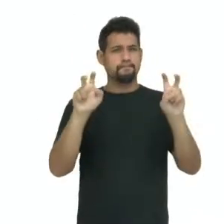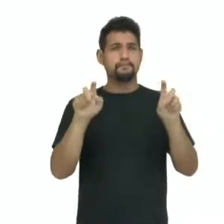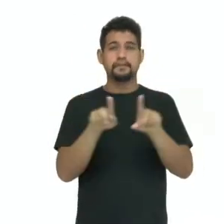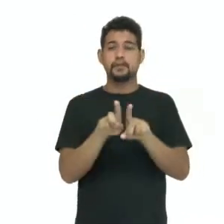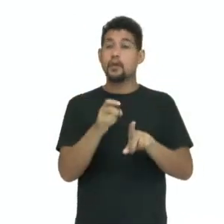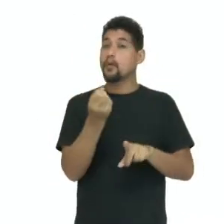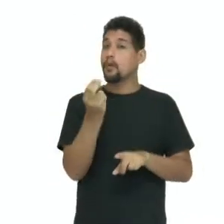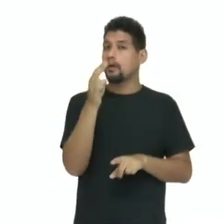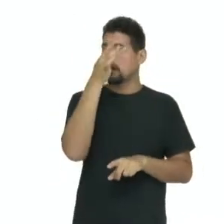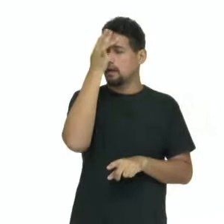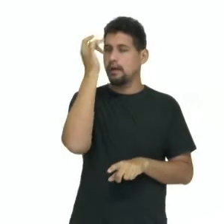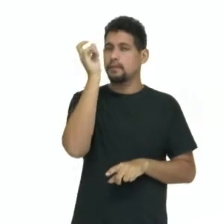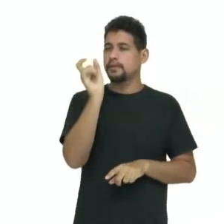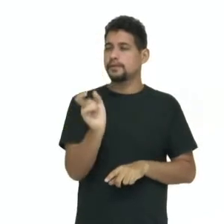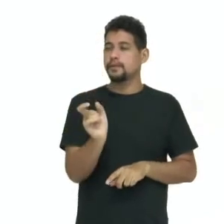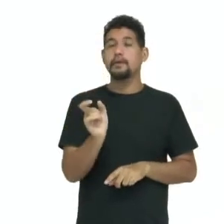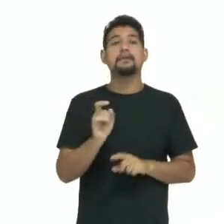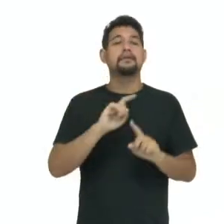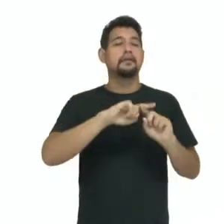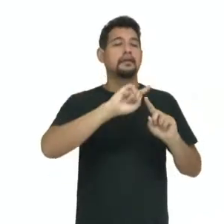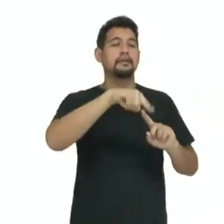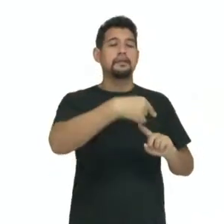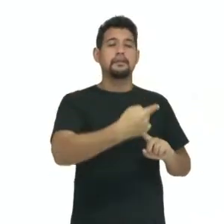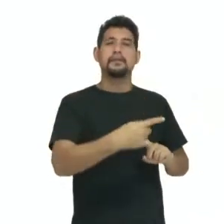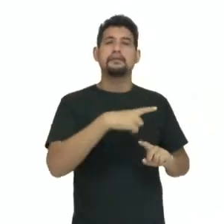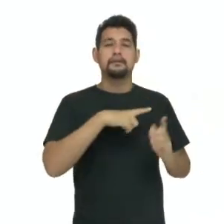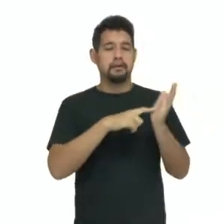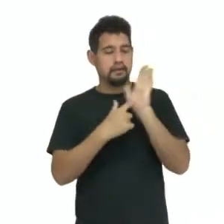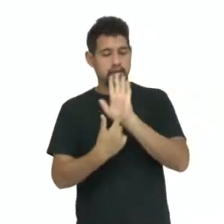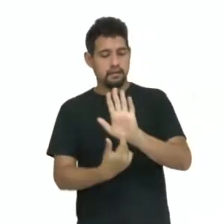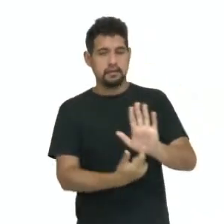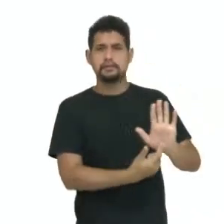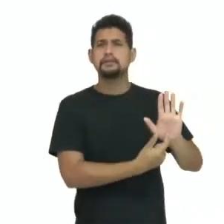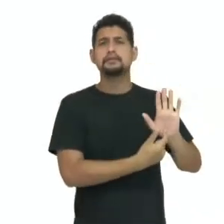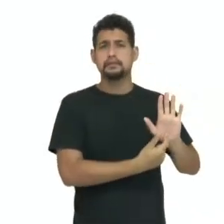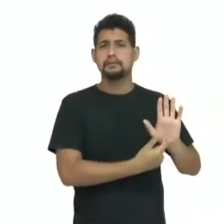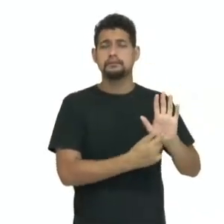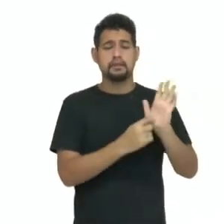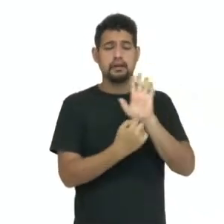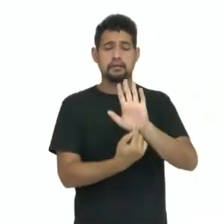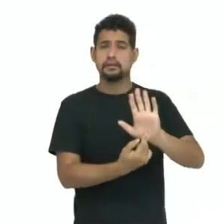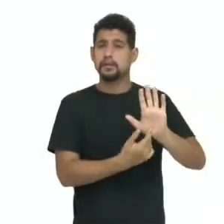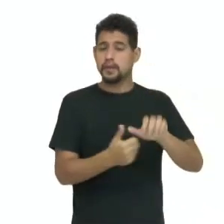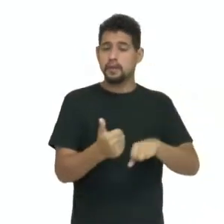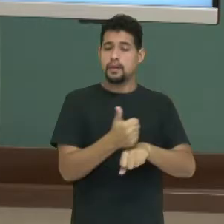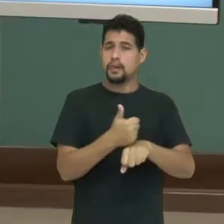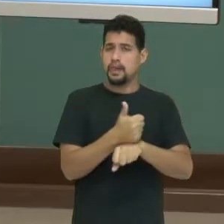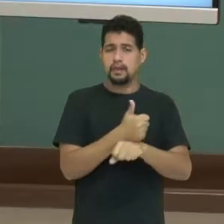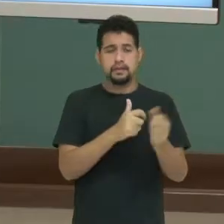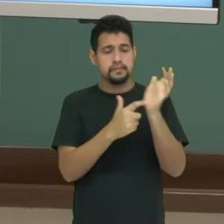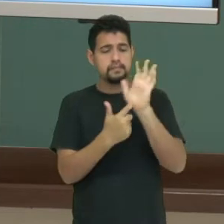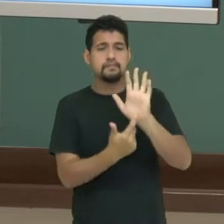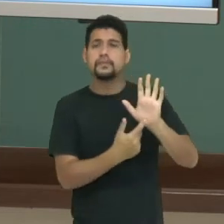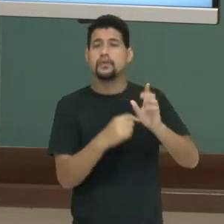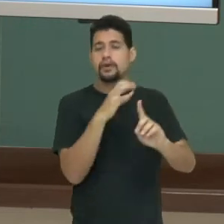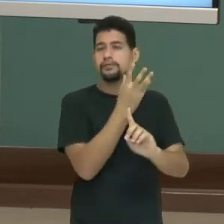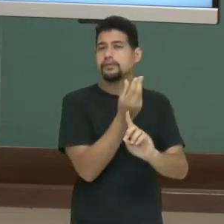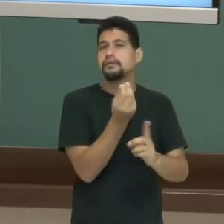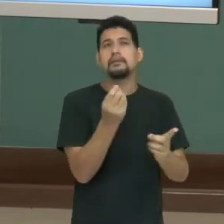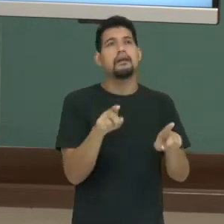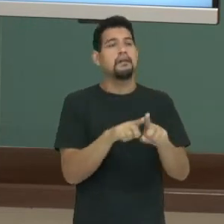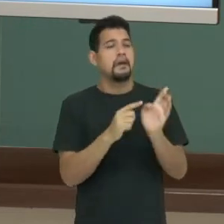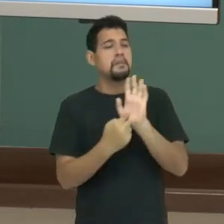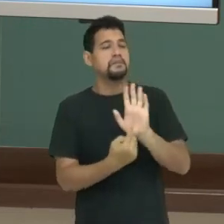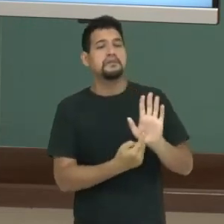daquela pessoa. Depois temos a apresentação. A apresentação do profissional, a apresentação do artista,